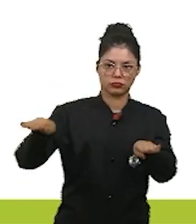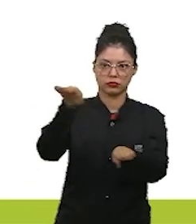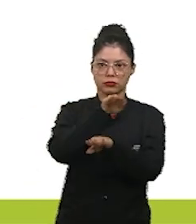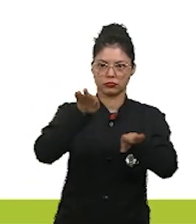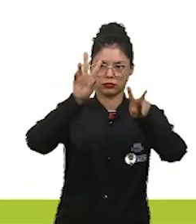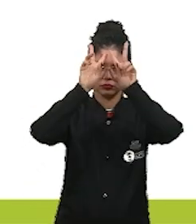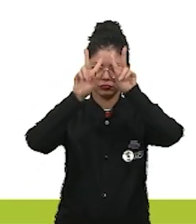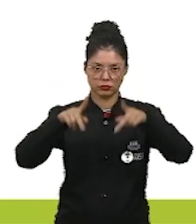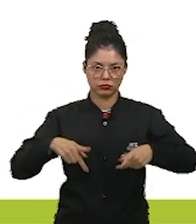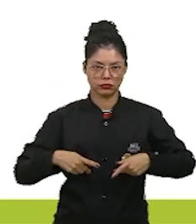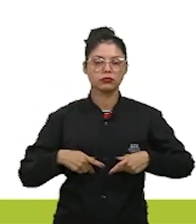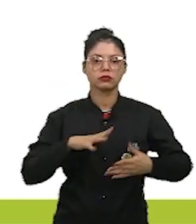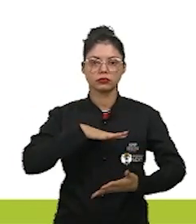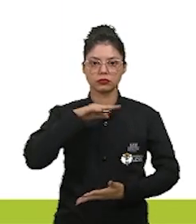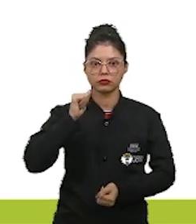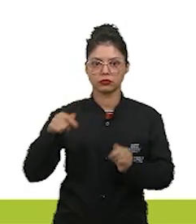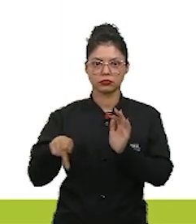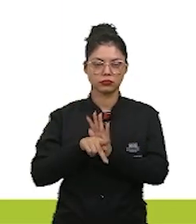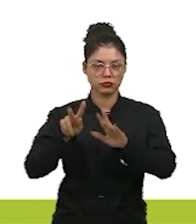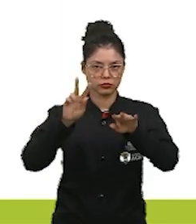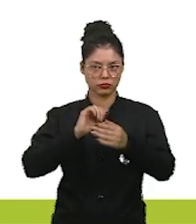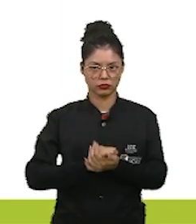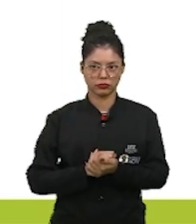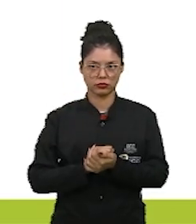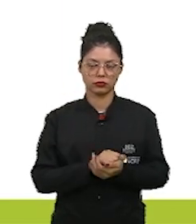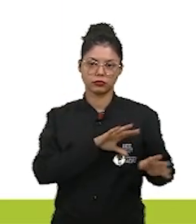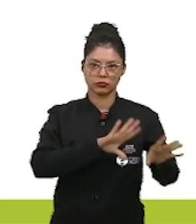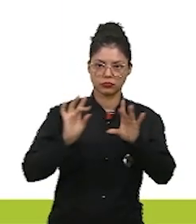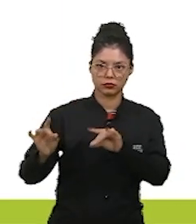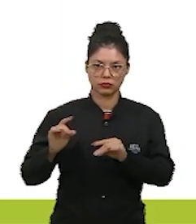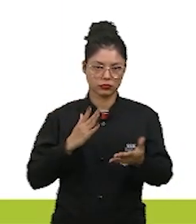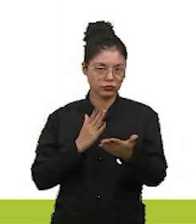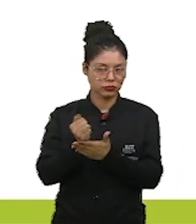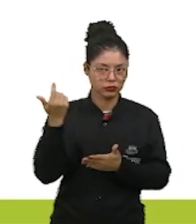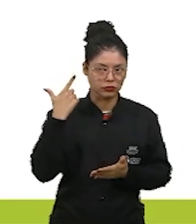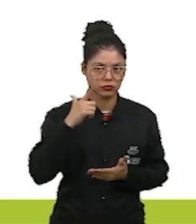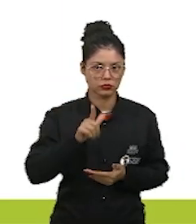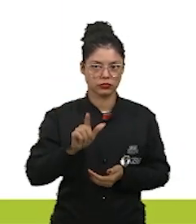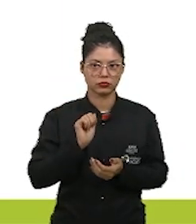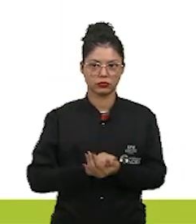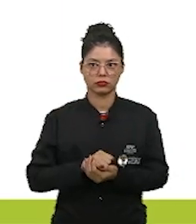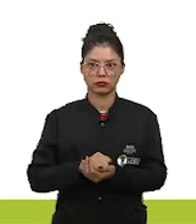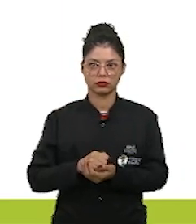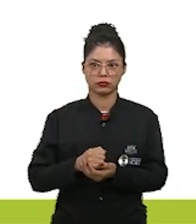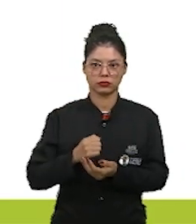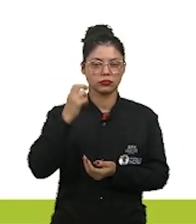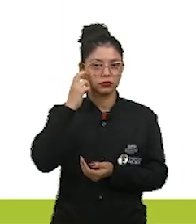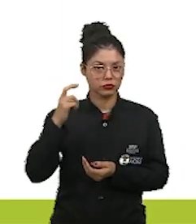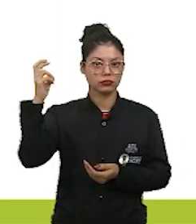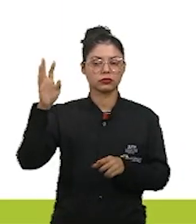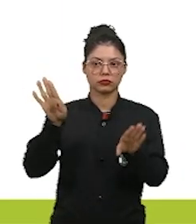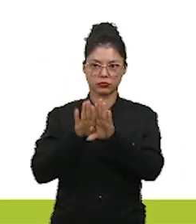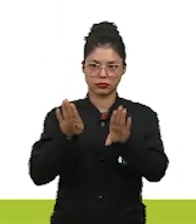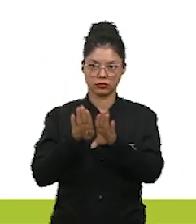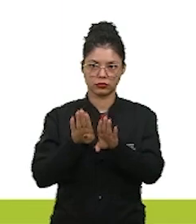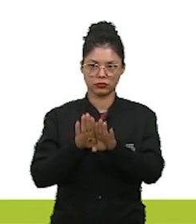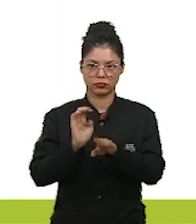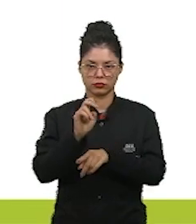alma humana. É através dela que podemos alcançar a sabedoria e a